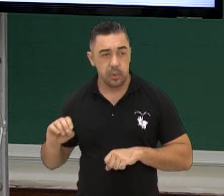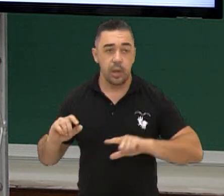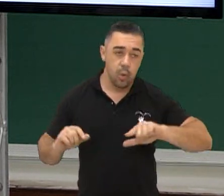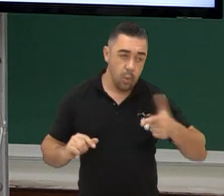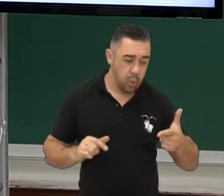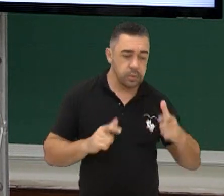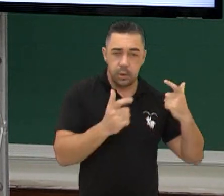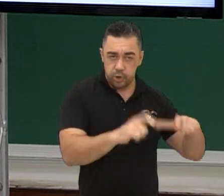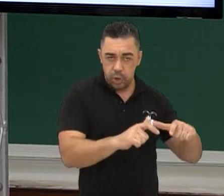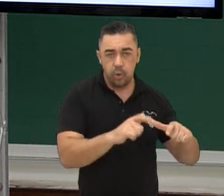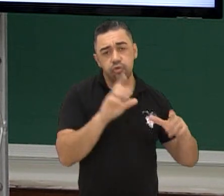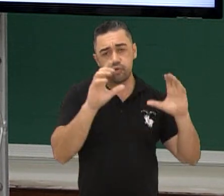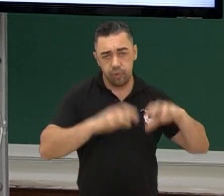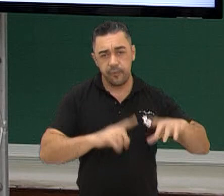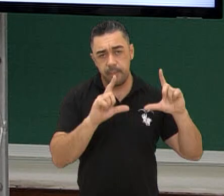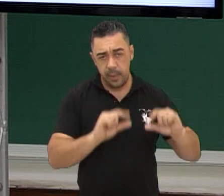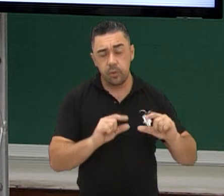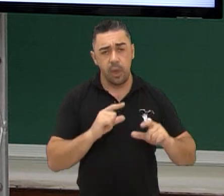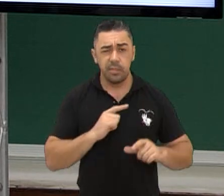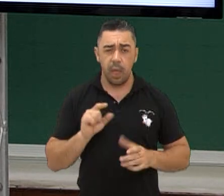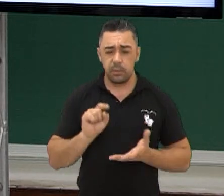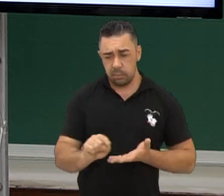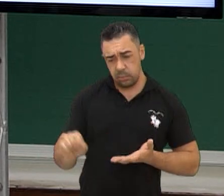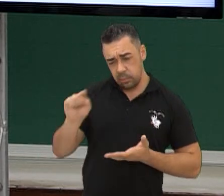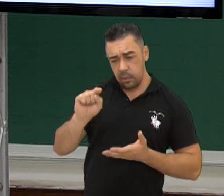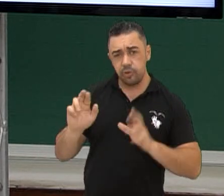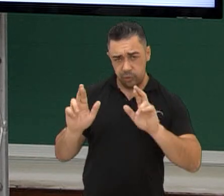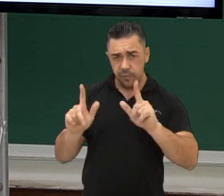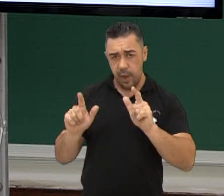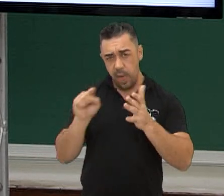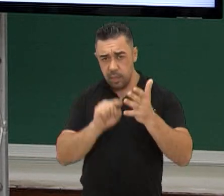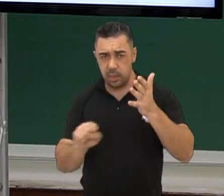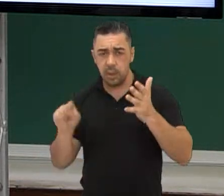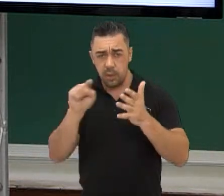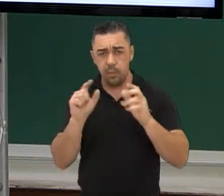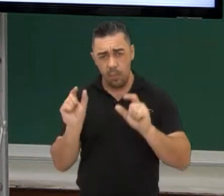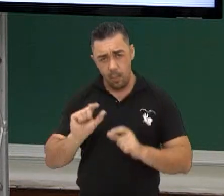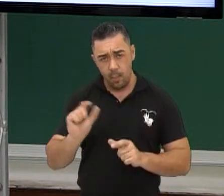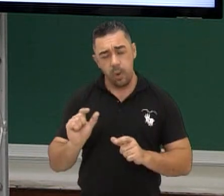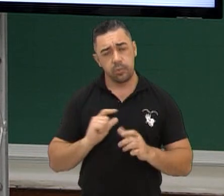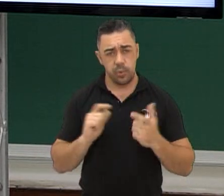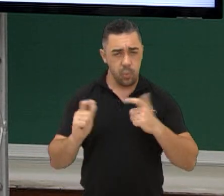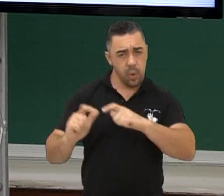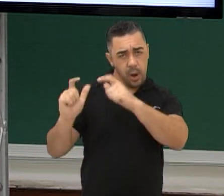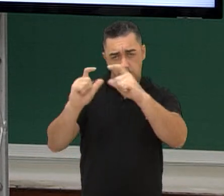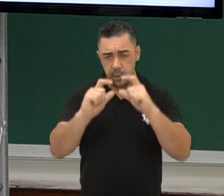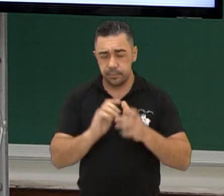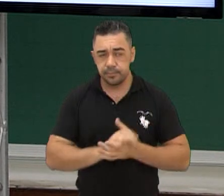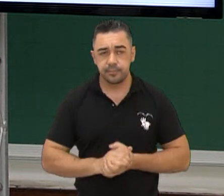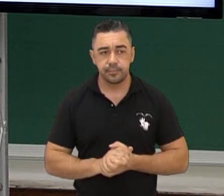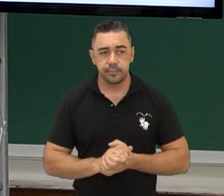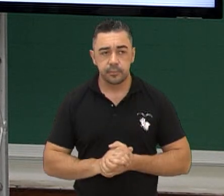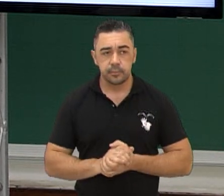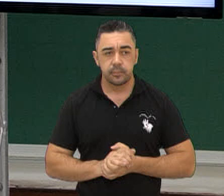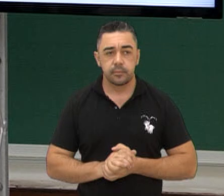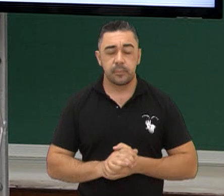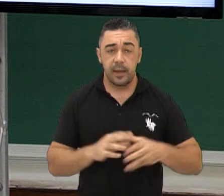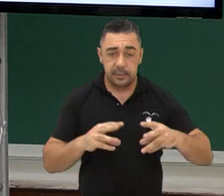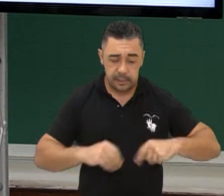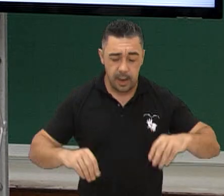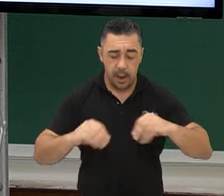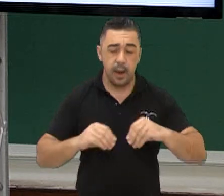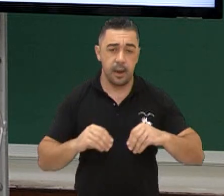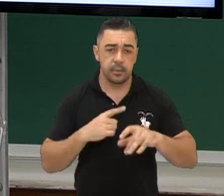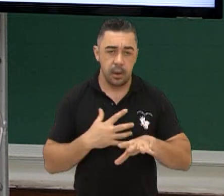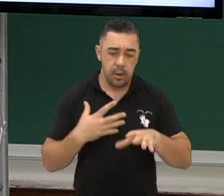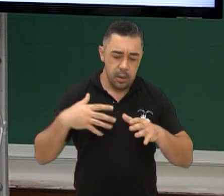menos. É um bioma grande, então lógico que tem também uma diversificação disso que eu estou falando para vocês, de um canto para o outro, tá? Solo poroso